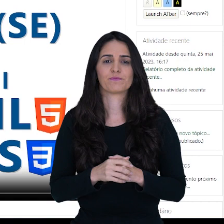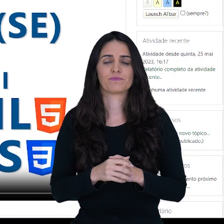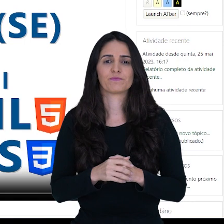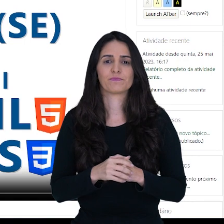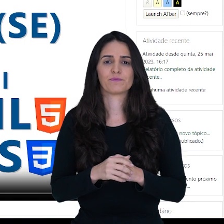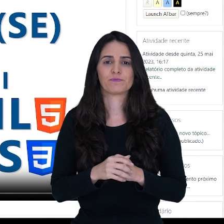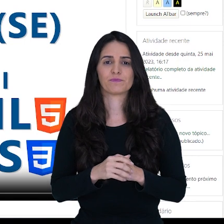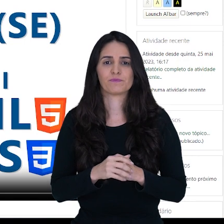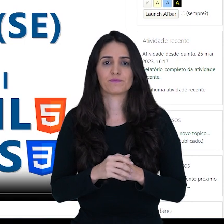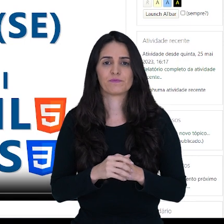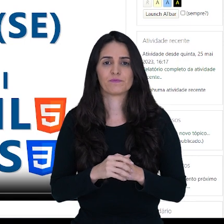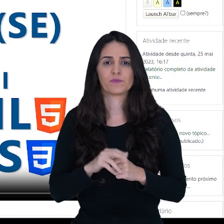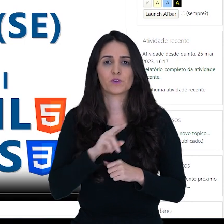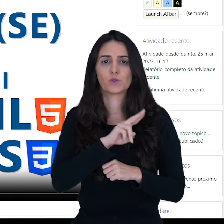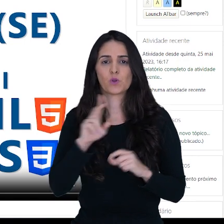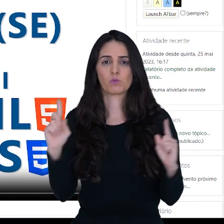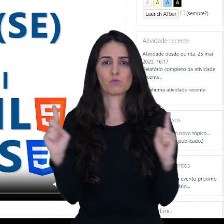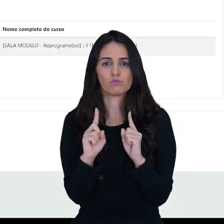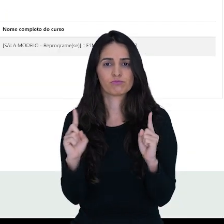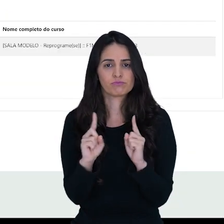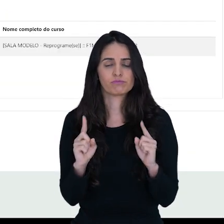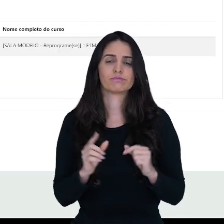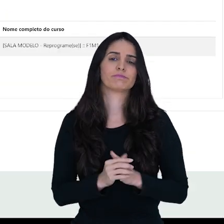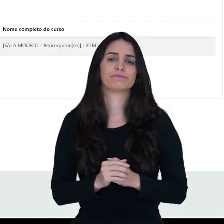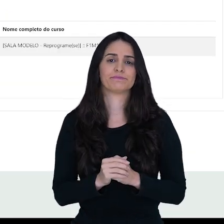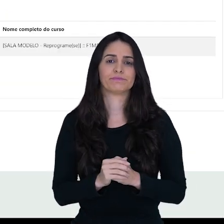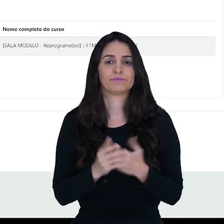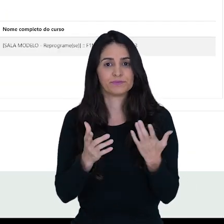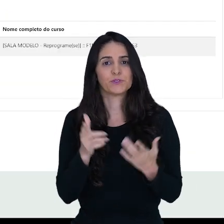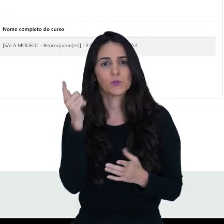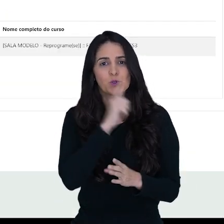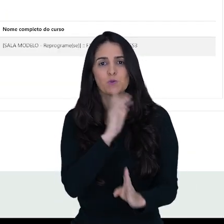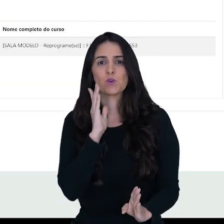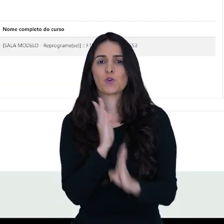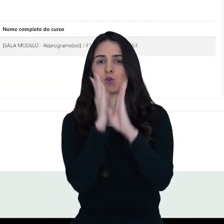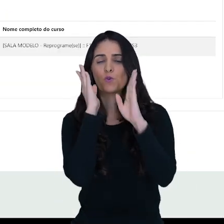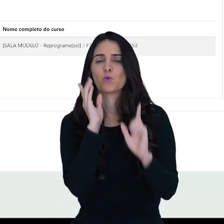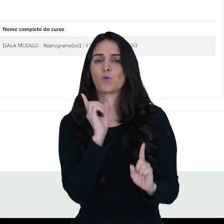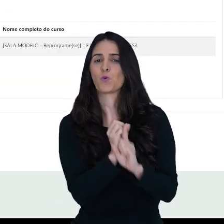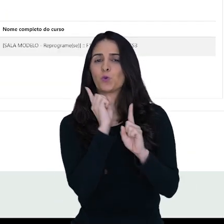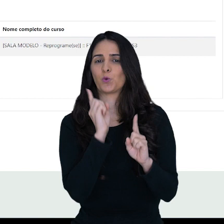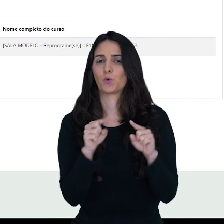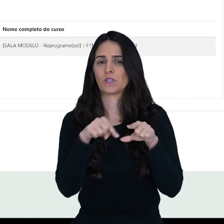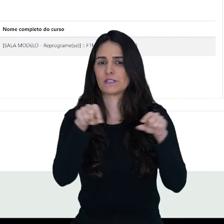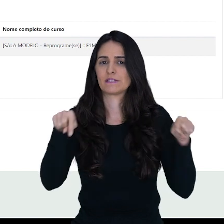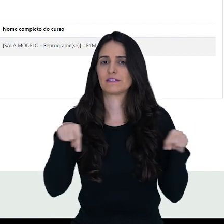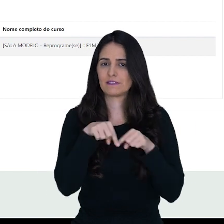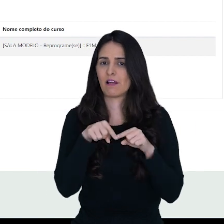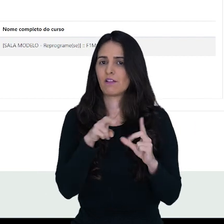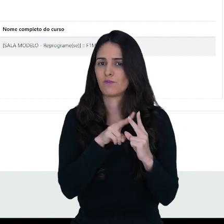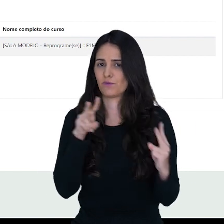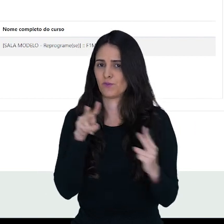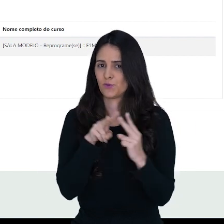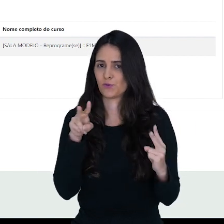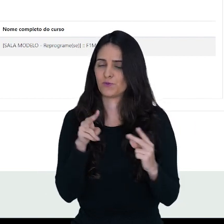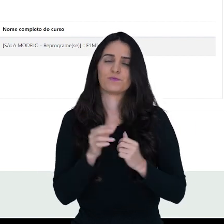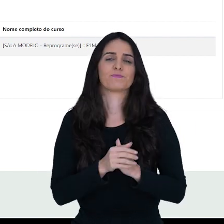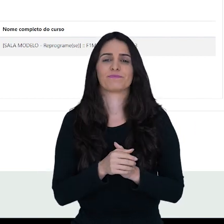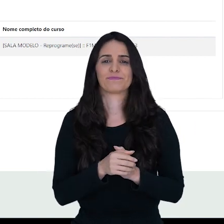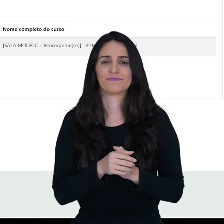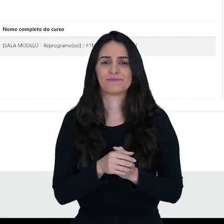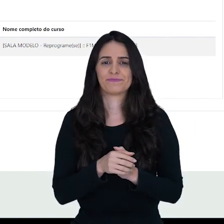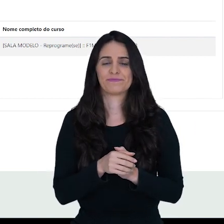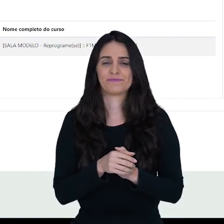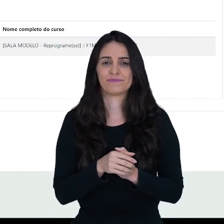da sala também tá vendo é o nome breve ótimo você agora encontrou a sala então